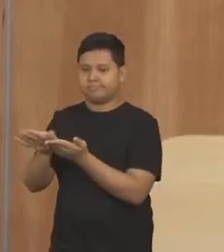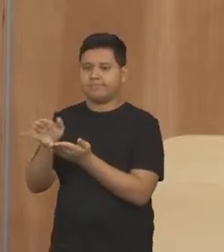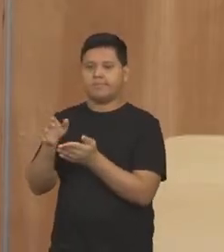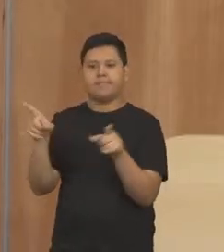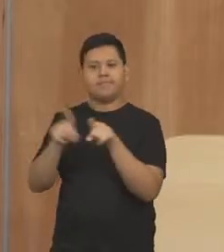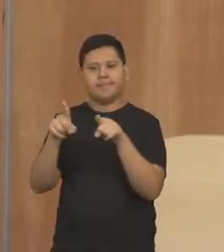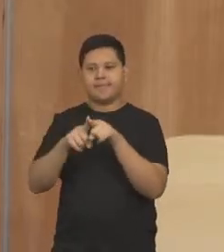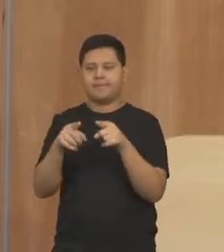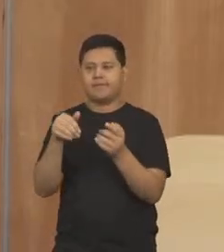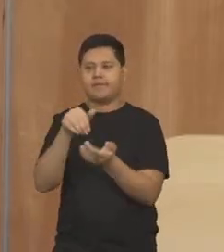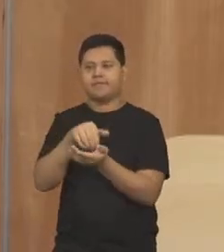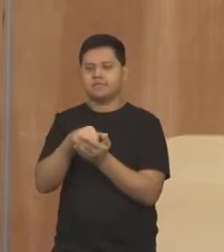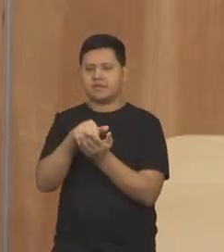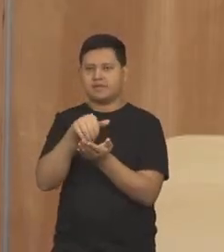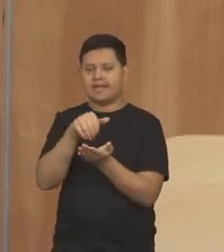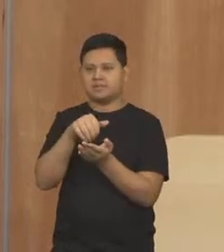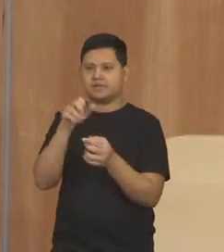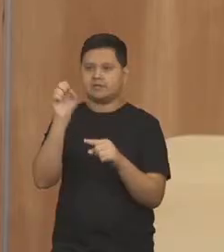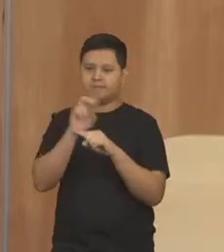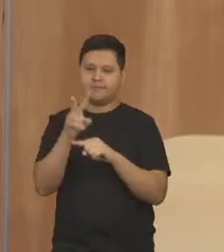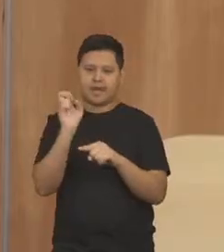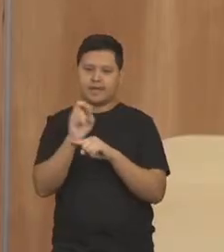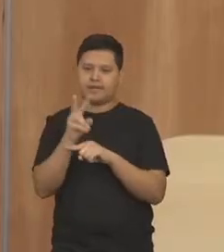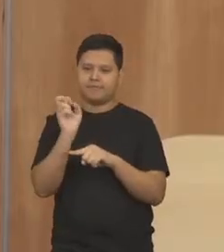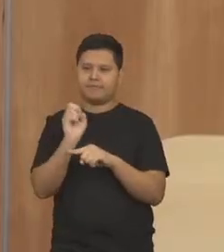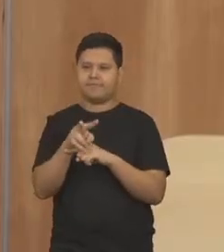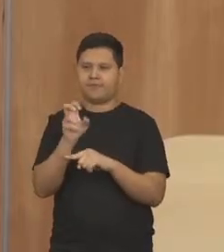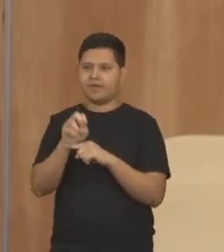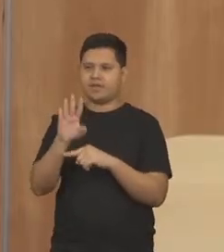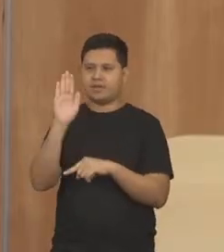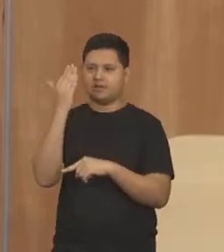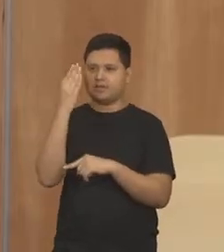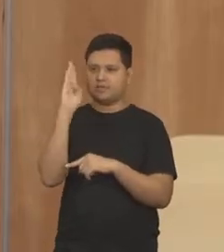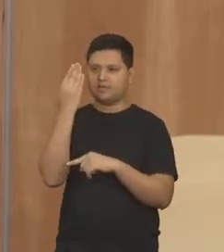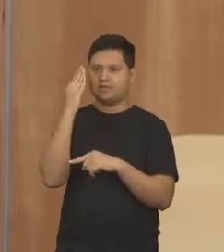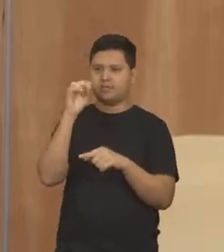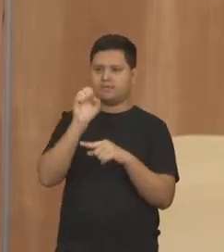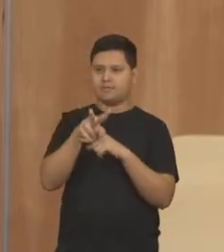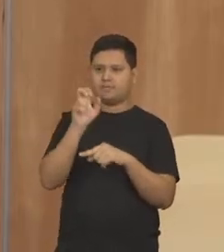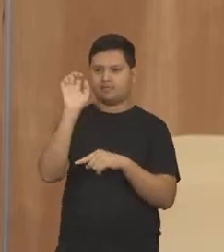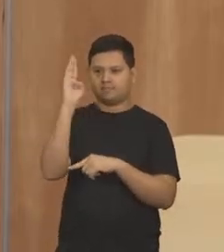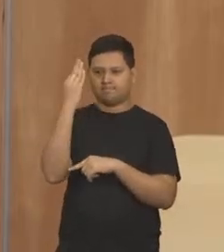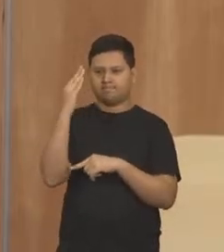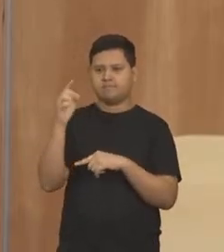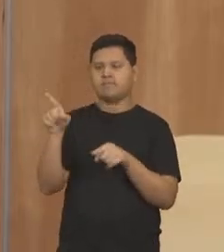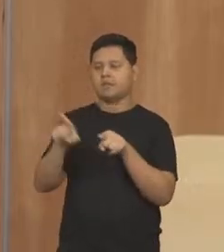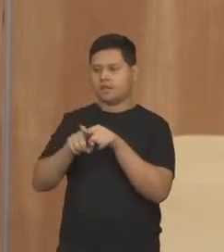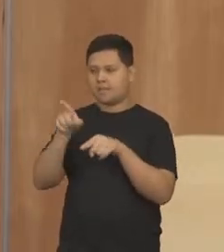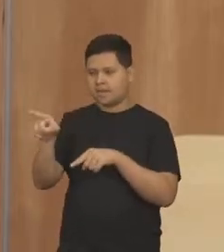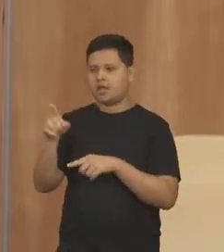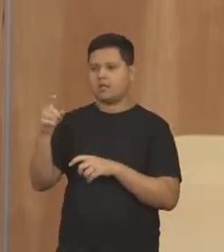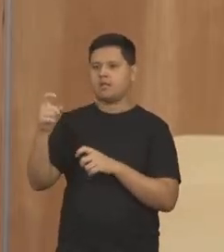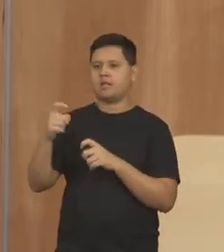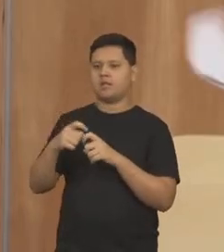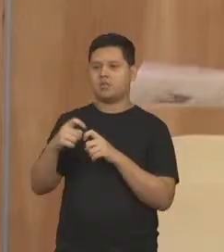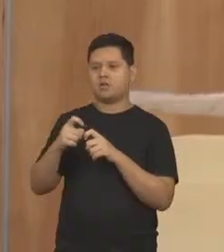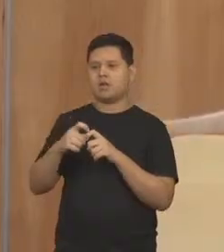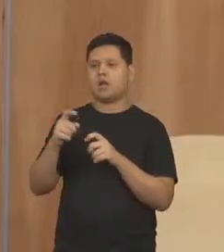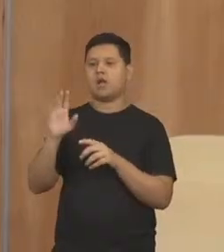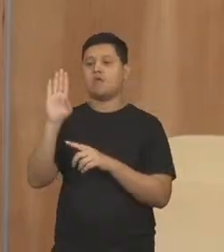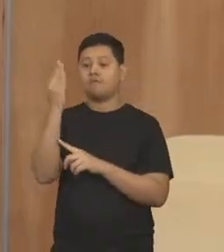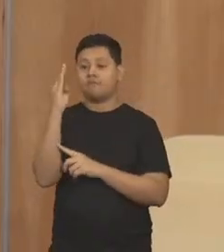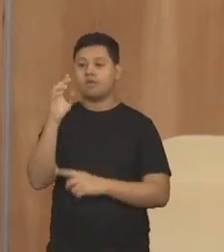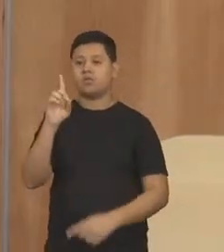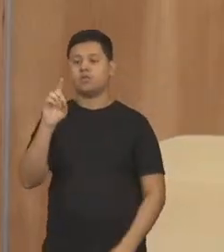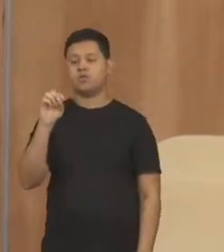está sendo funcionário fantasma. E agora chegou a notícia de que, muito provavelmente, a secretária de saúde, a doutora Márcia, vai ser exonerada essa semana. Então, o que está